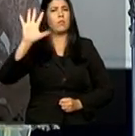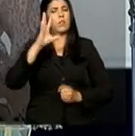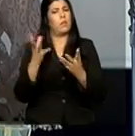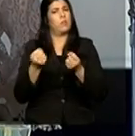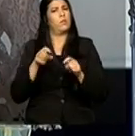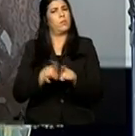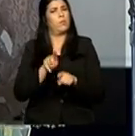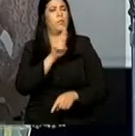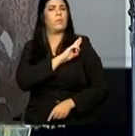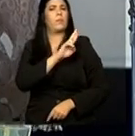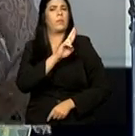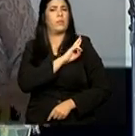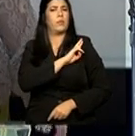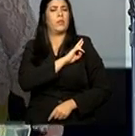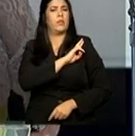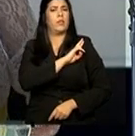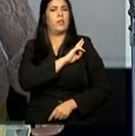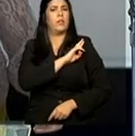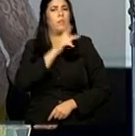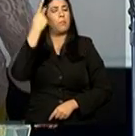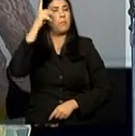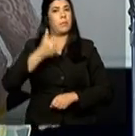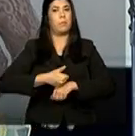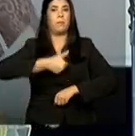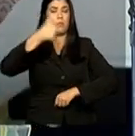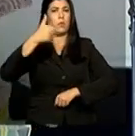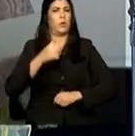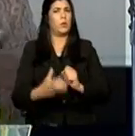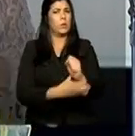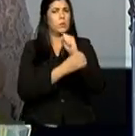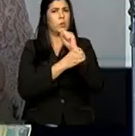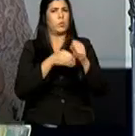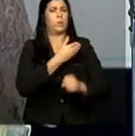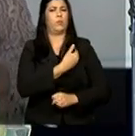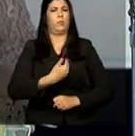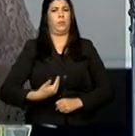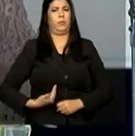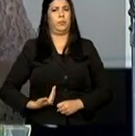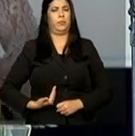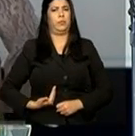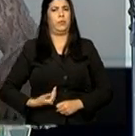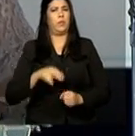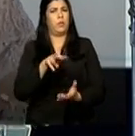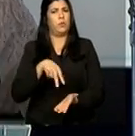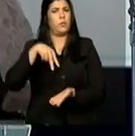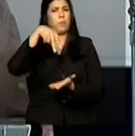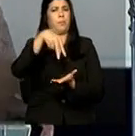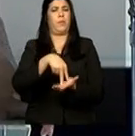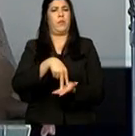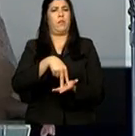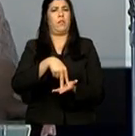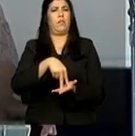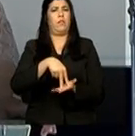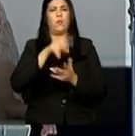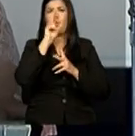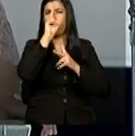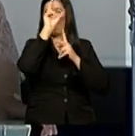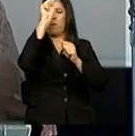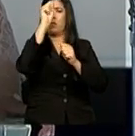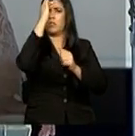assuma responsabilidade para melhorar a segurança pública. De pé e com a força da